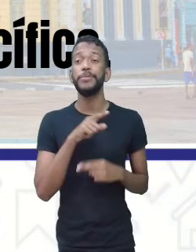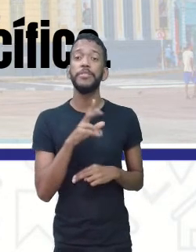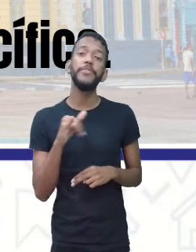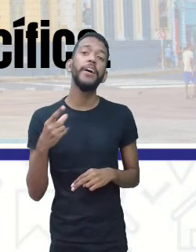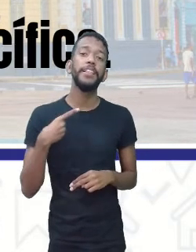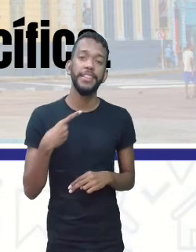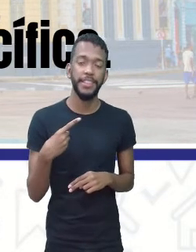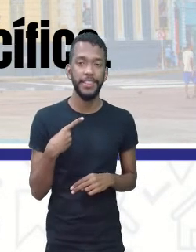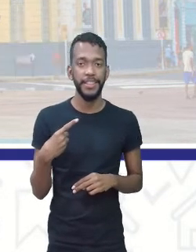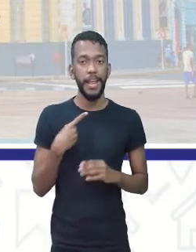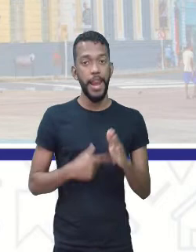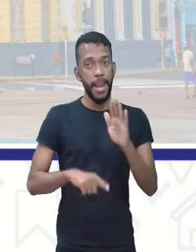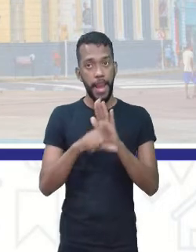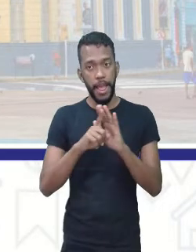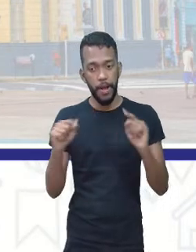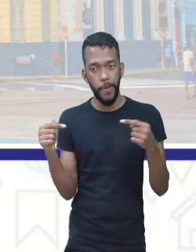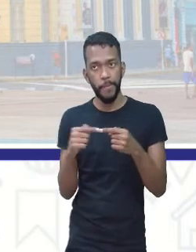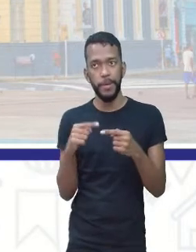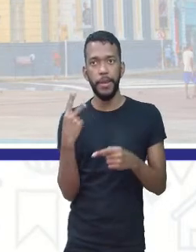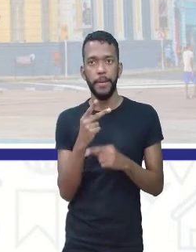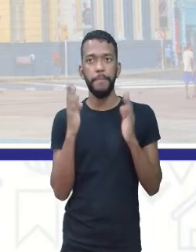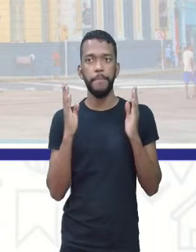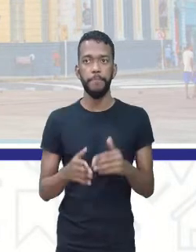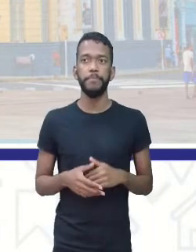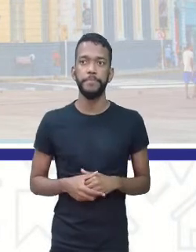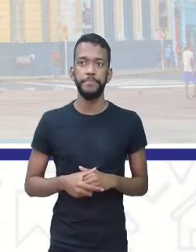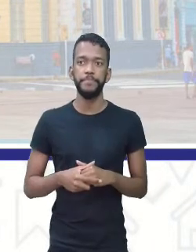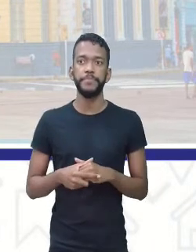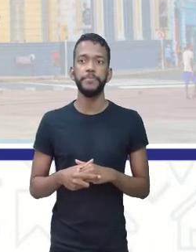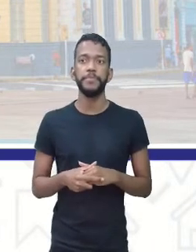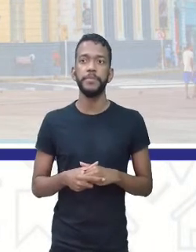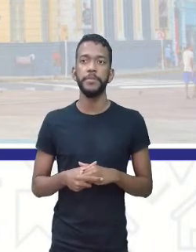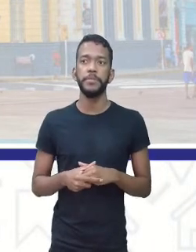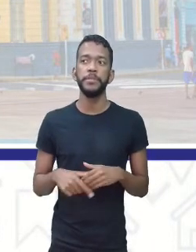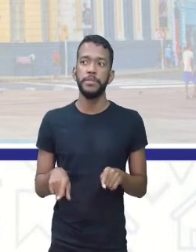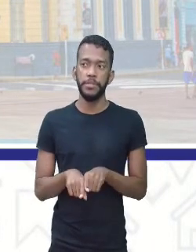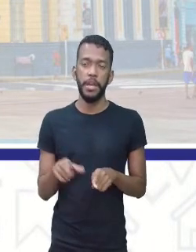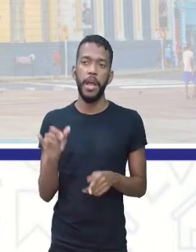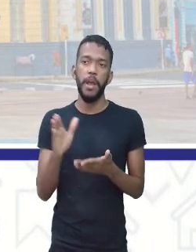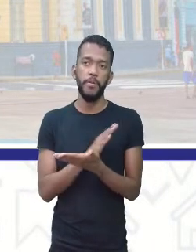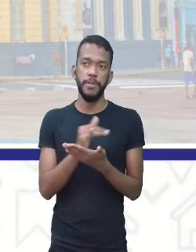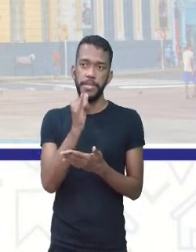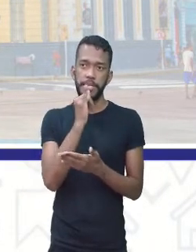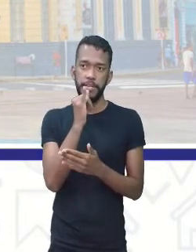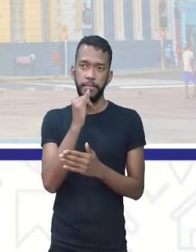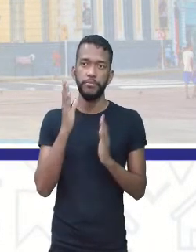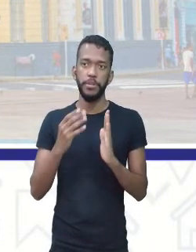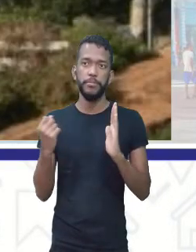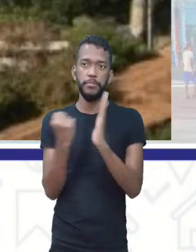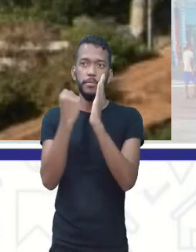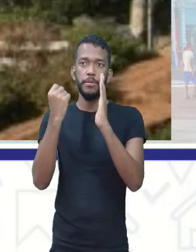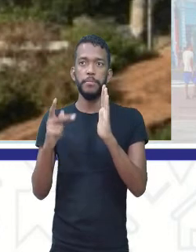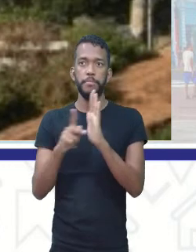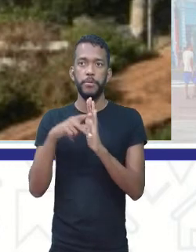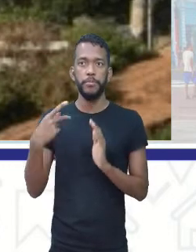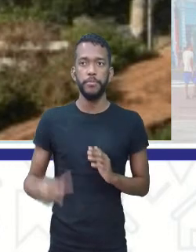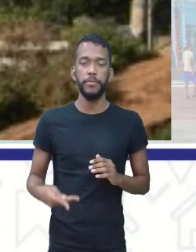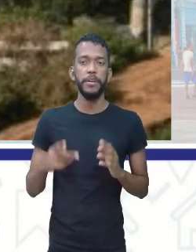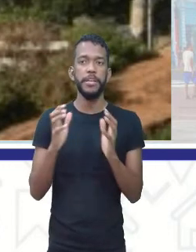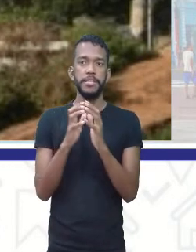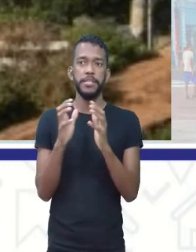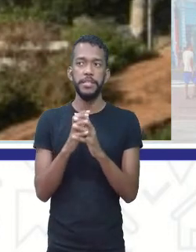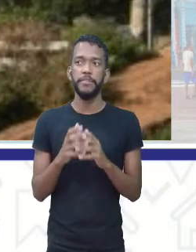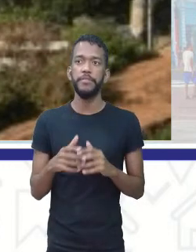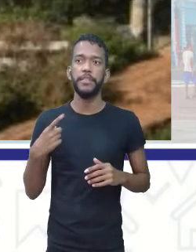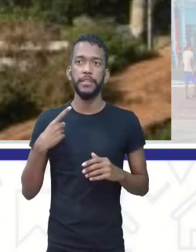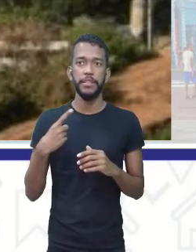uma legislação específica para proteger aquilo ali. Aí tem alguns exemplos, né, de patrimônios tombados, né, do Recife.